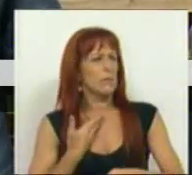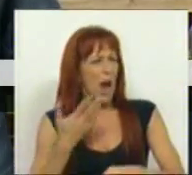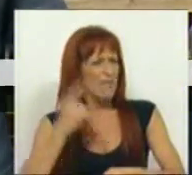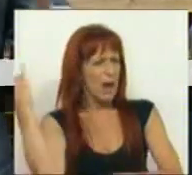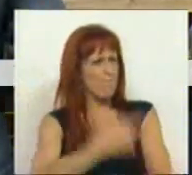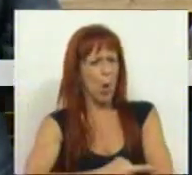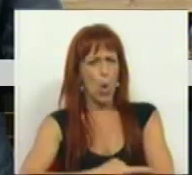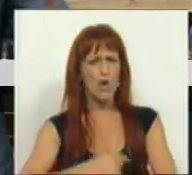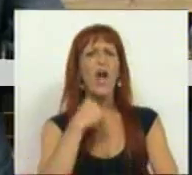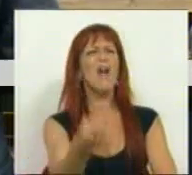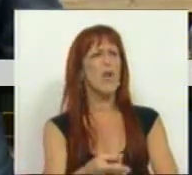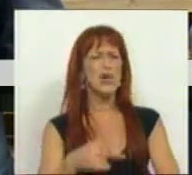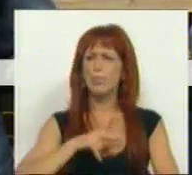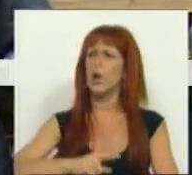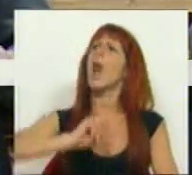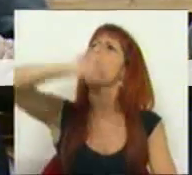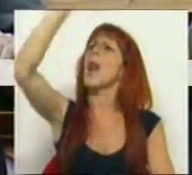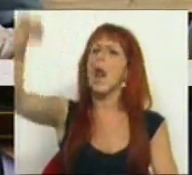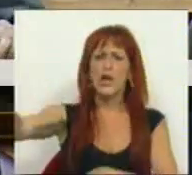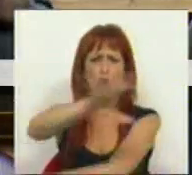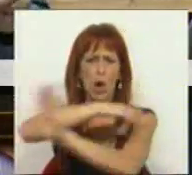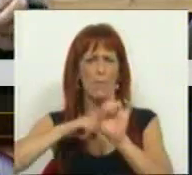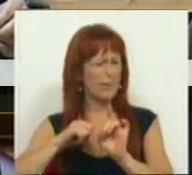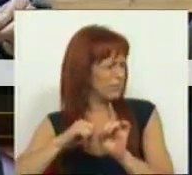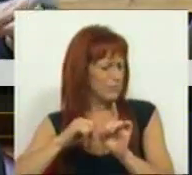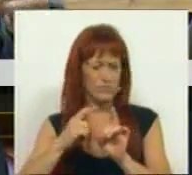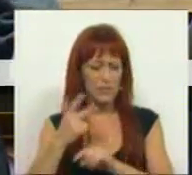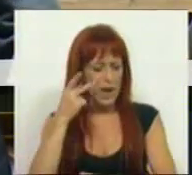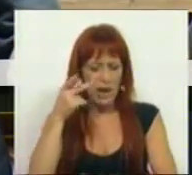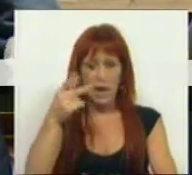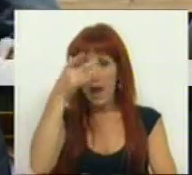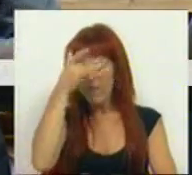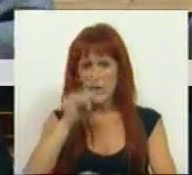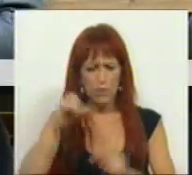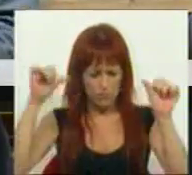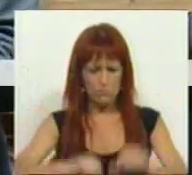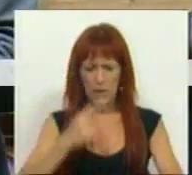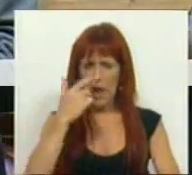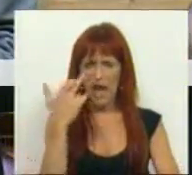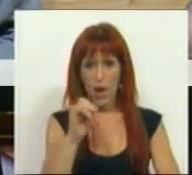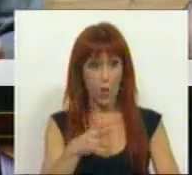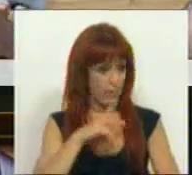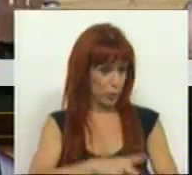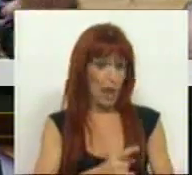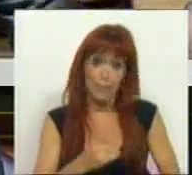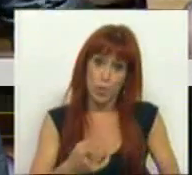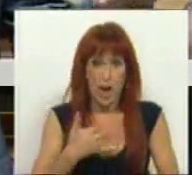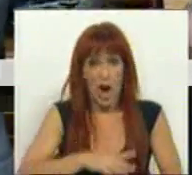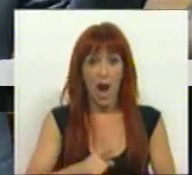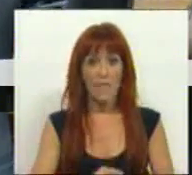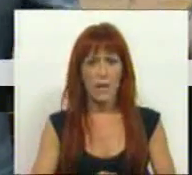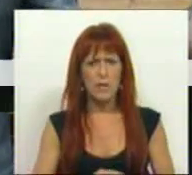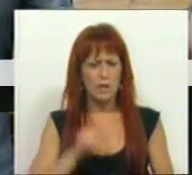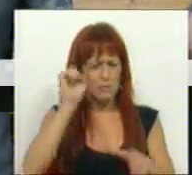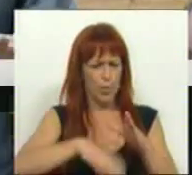querer impor à voz que de Portugal vai para a Europa. Porque esta é uma visão errada. É errada em Portugal, porque quer